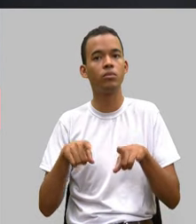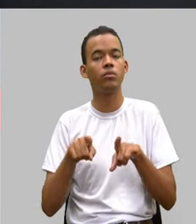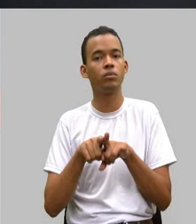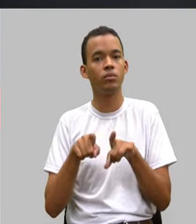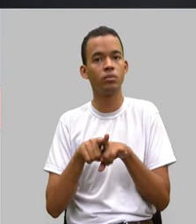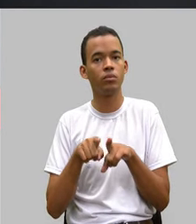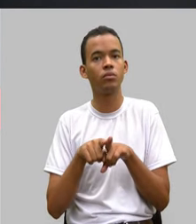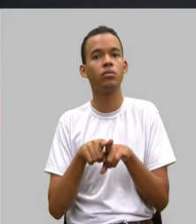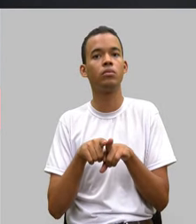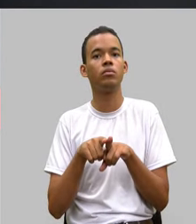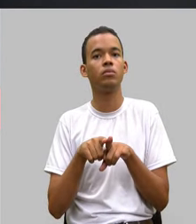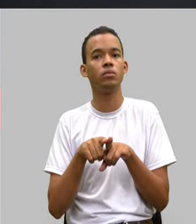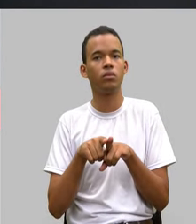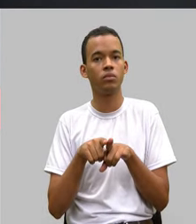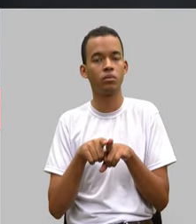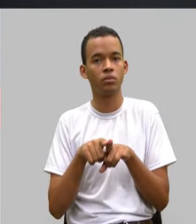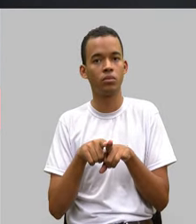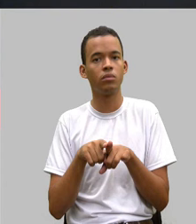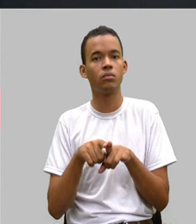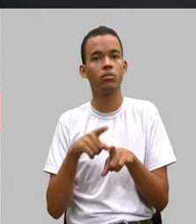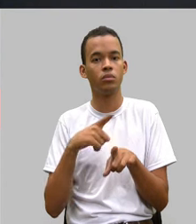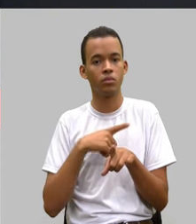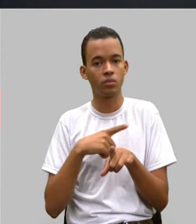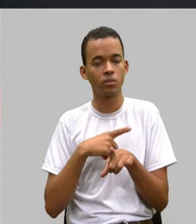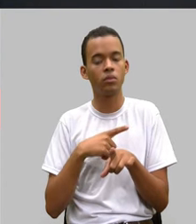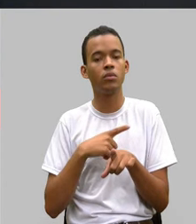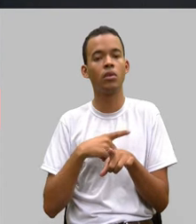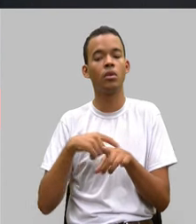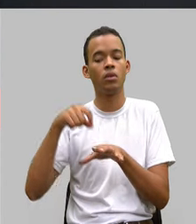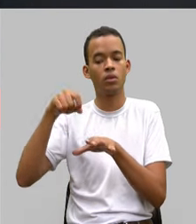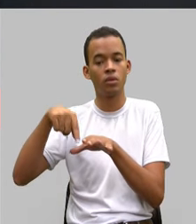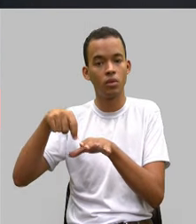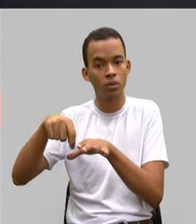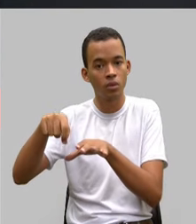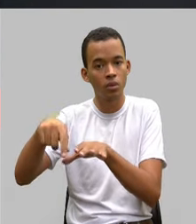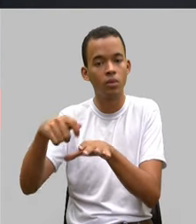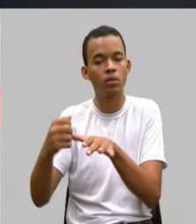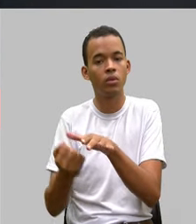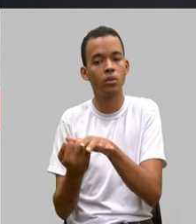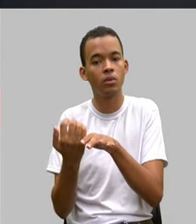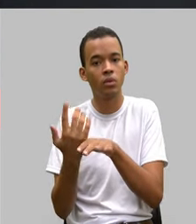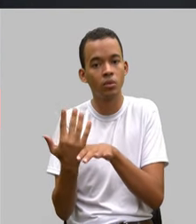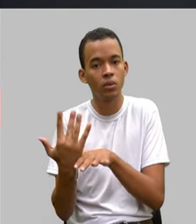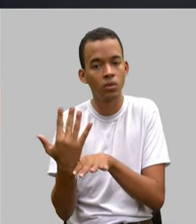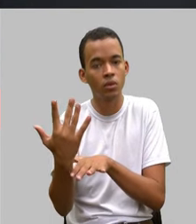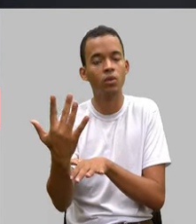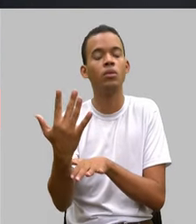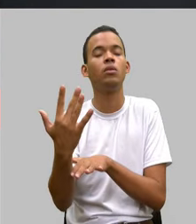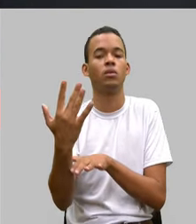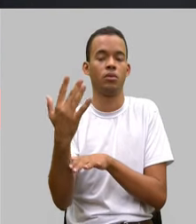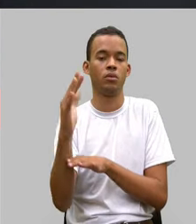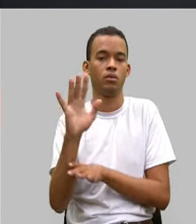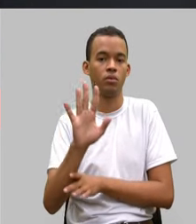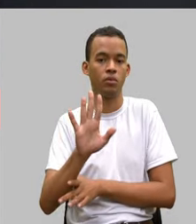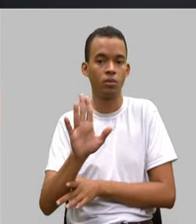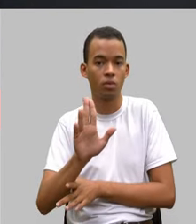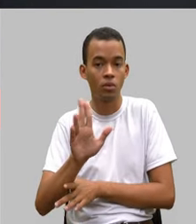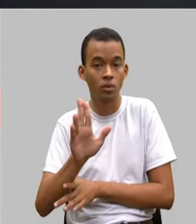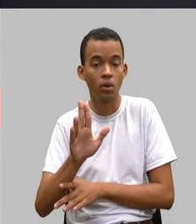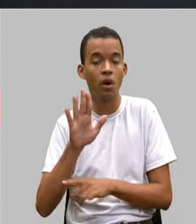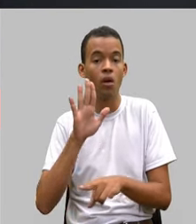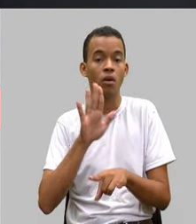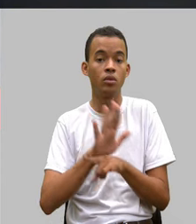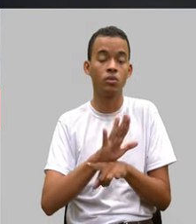a nossa produção de de cannabis medicinal de de de camo do desenvolvimento tanto Industrial quanto